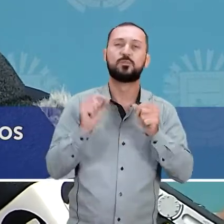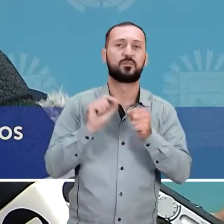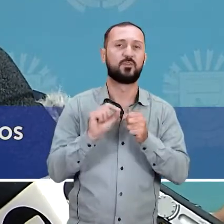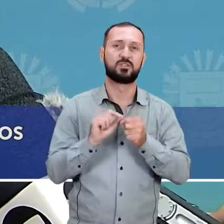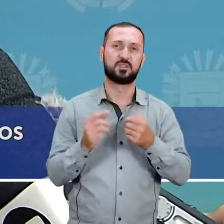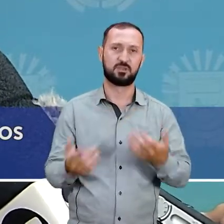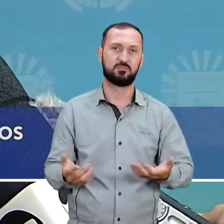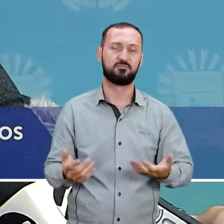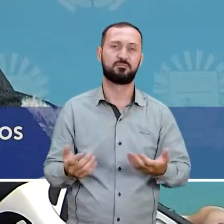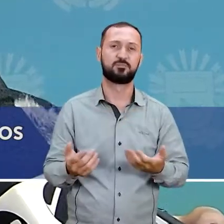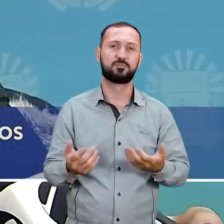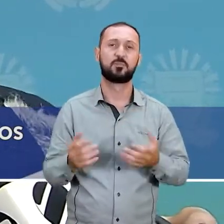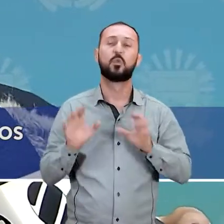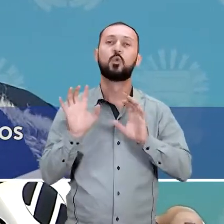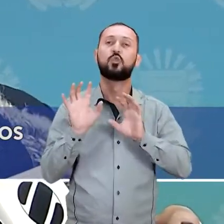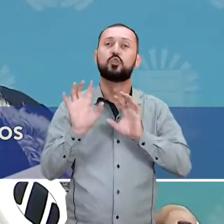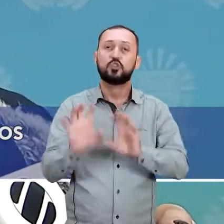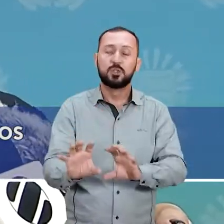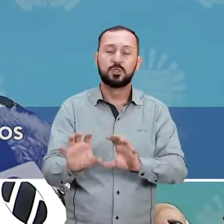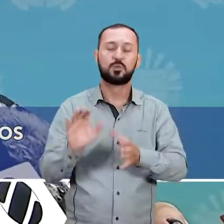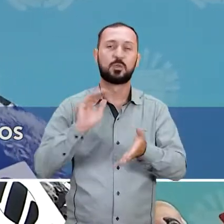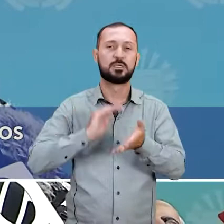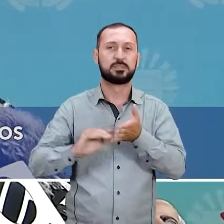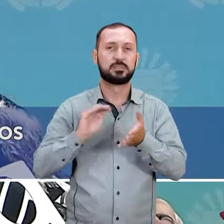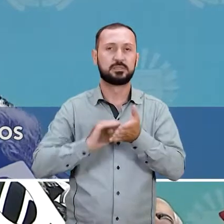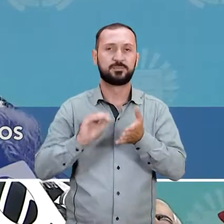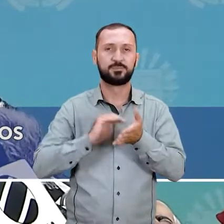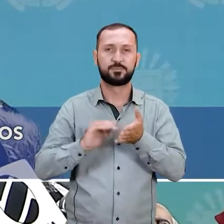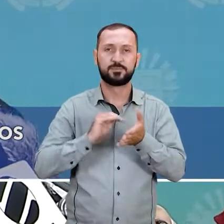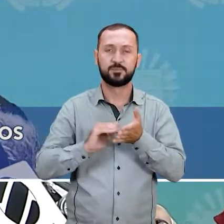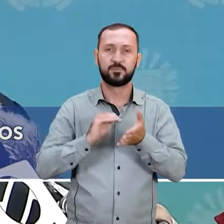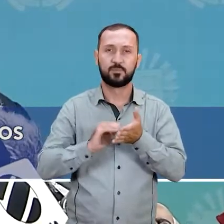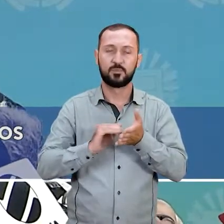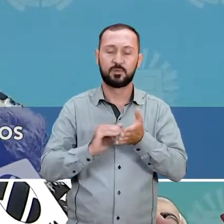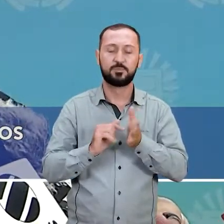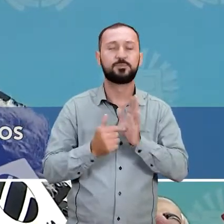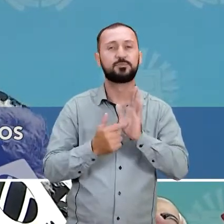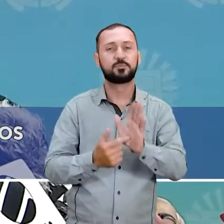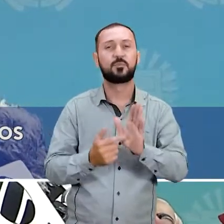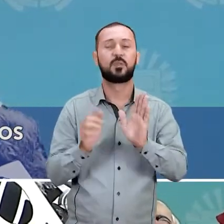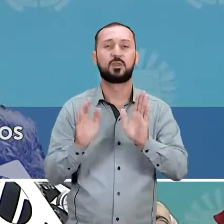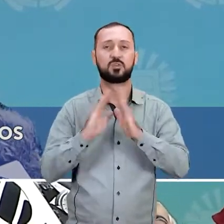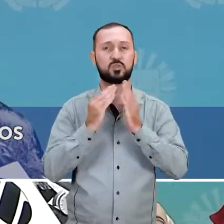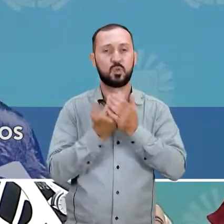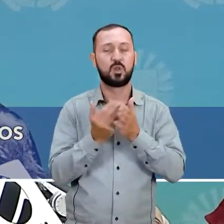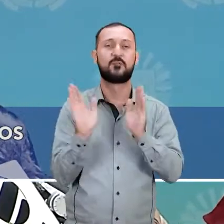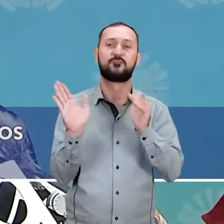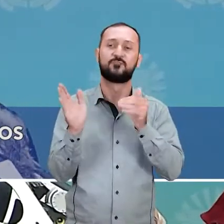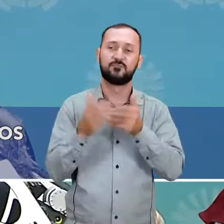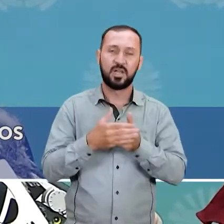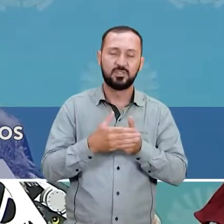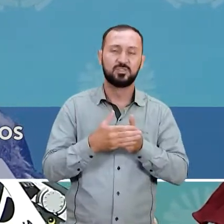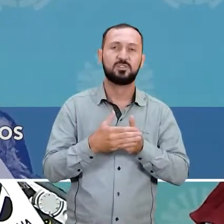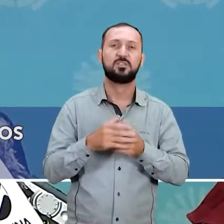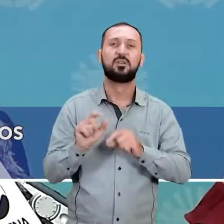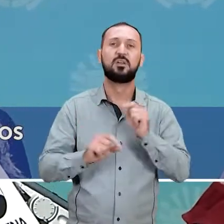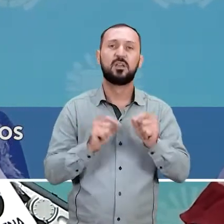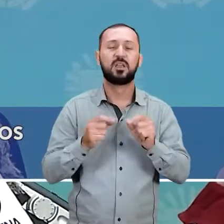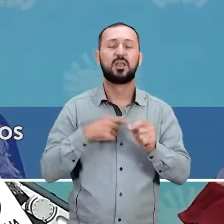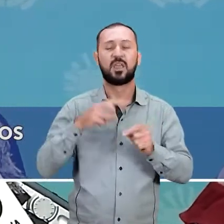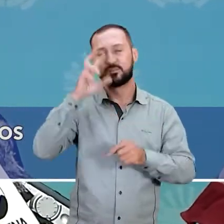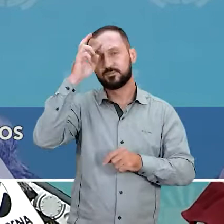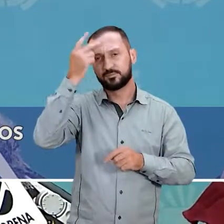como isso está sendo feito, né? A forma como a secretaria está colocando o fechamento dessas